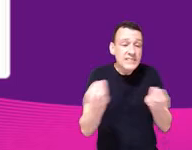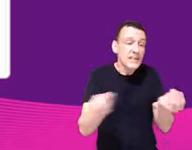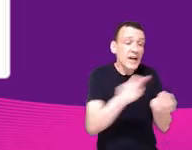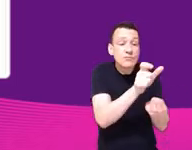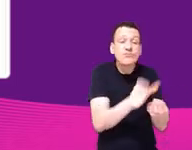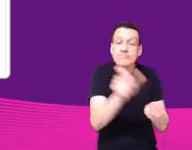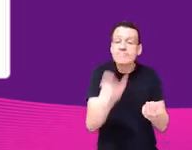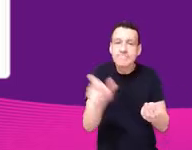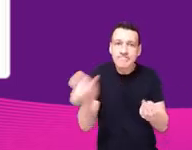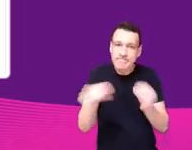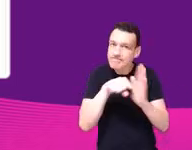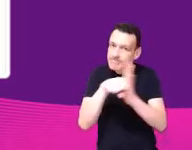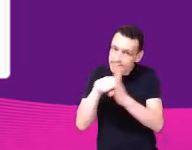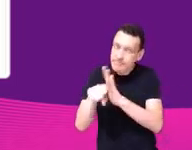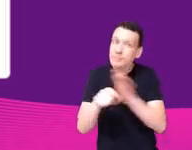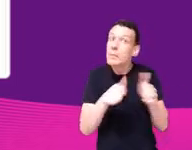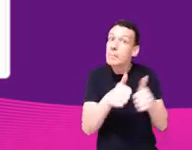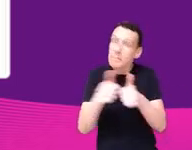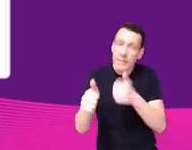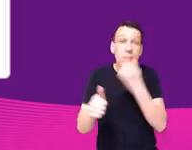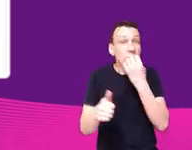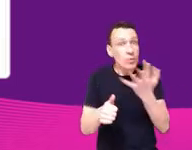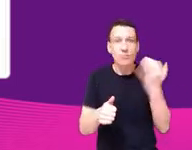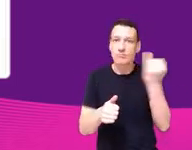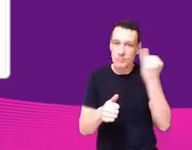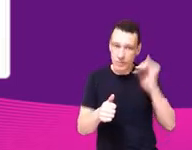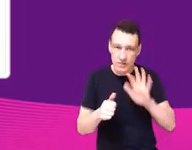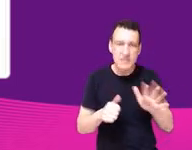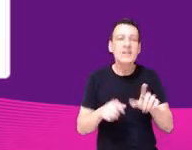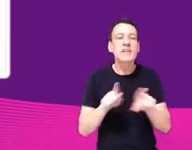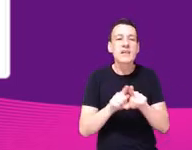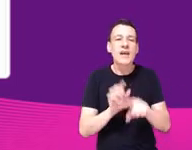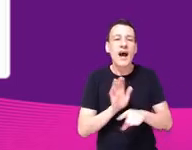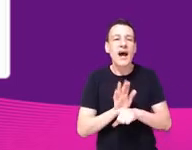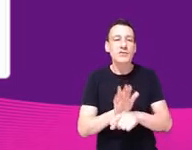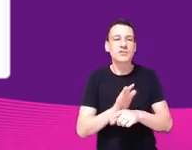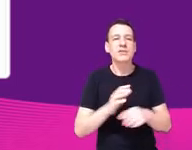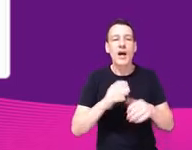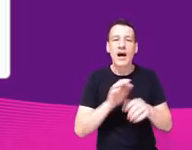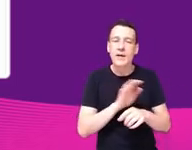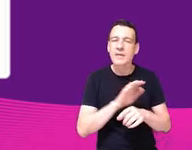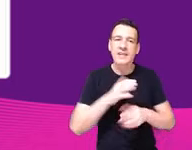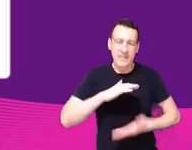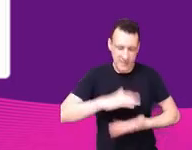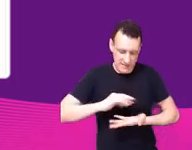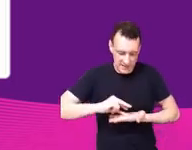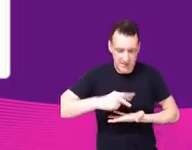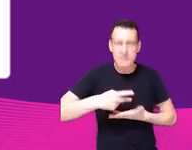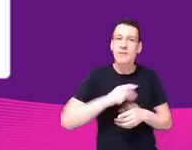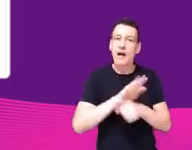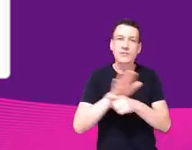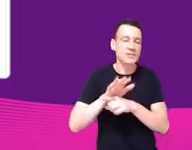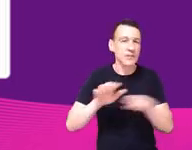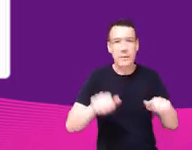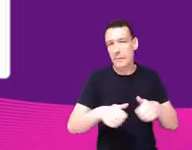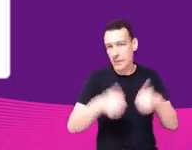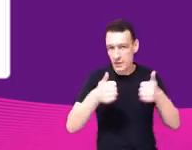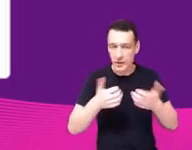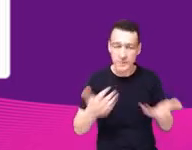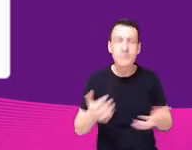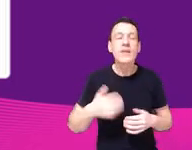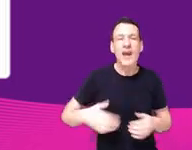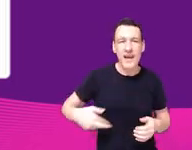uma melhora constante nos resultados dos transplantes. O transplante renal, que é o nosso assunto de hoje, no fim de dezembro